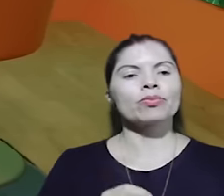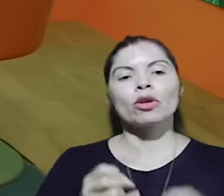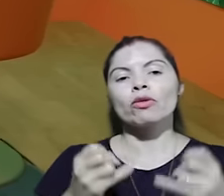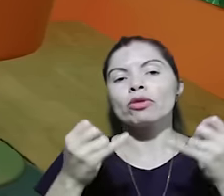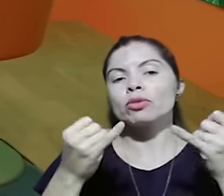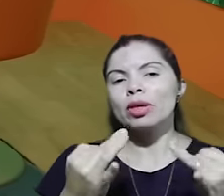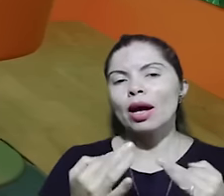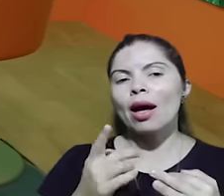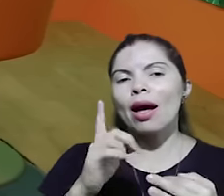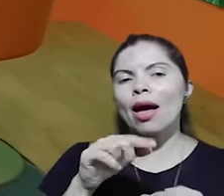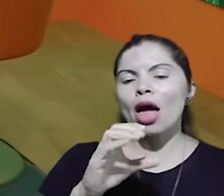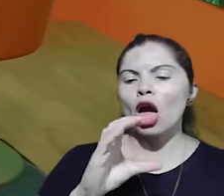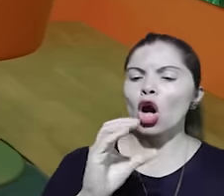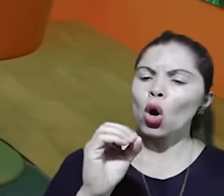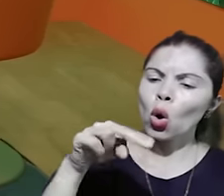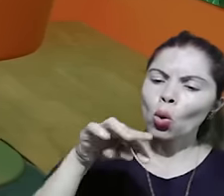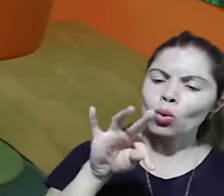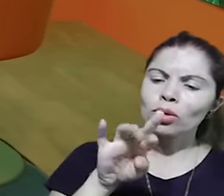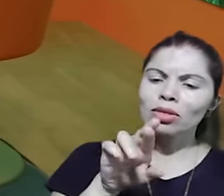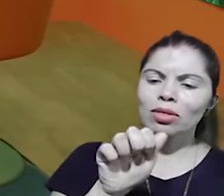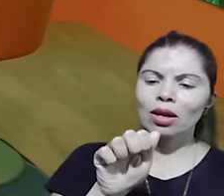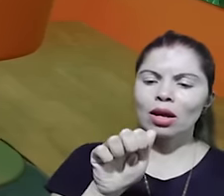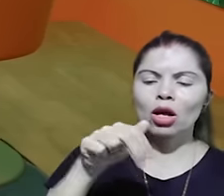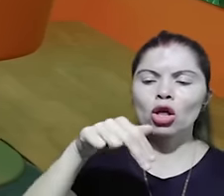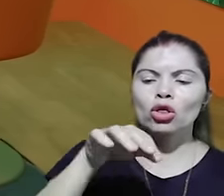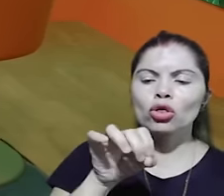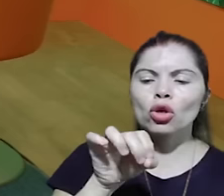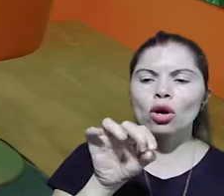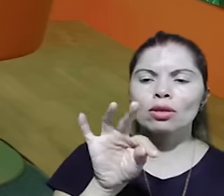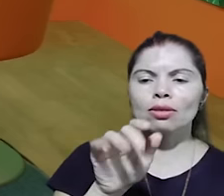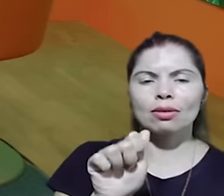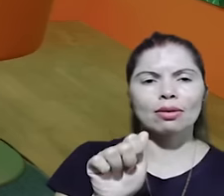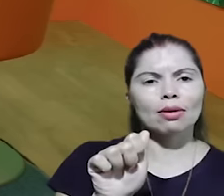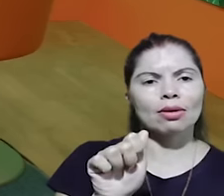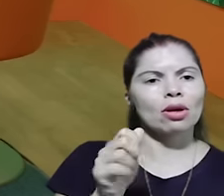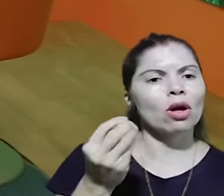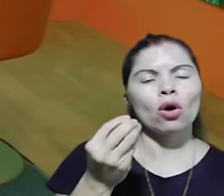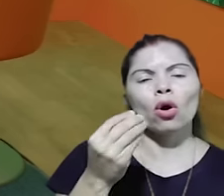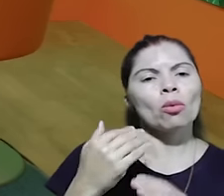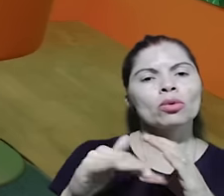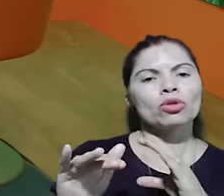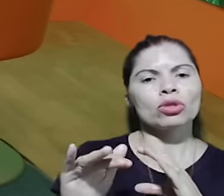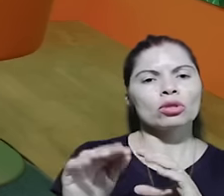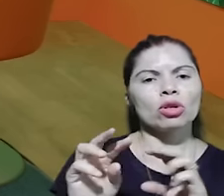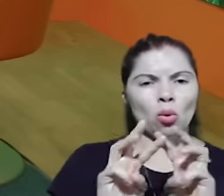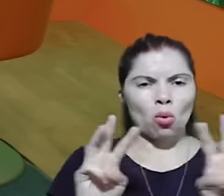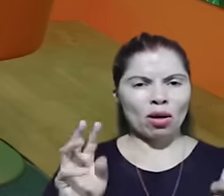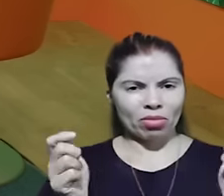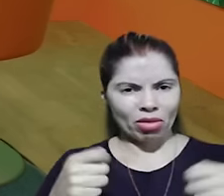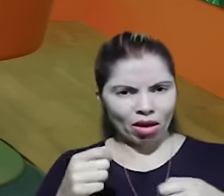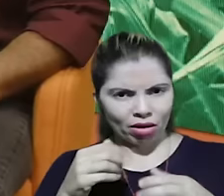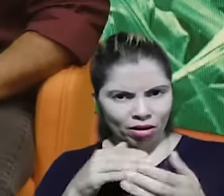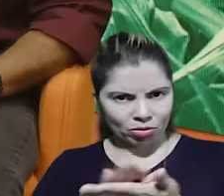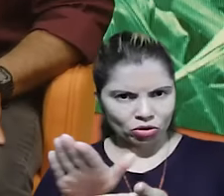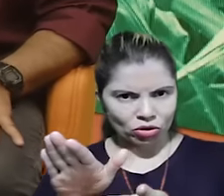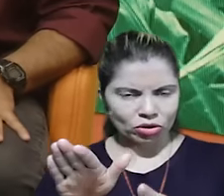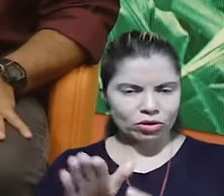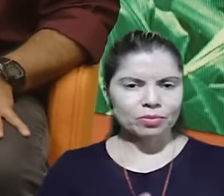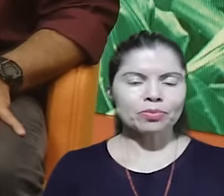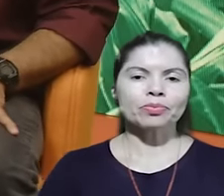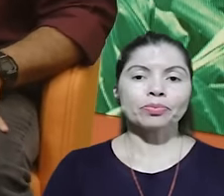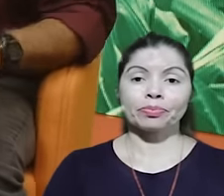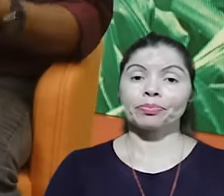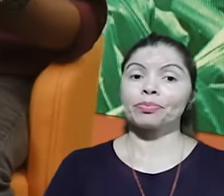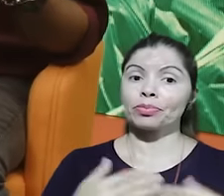que é o que é a contranota né como emitir se no sistema web a gente consegue emitir essa contranota tá bom